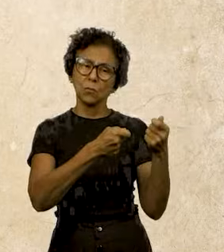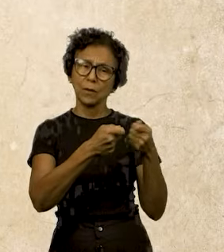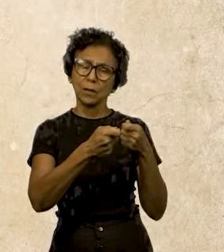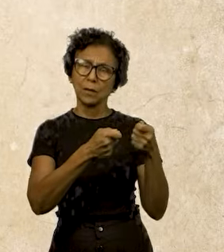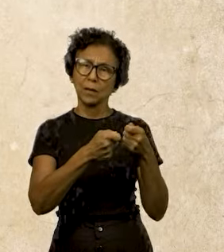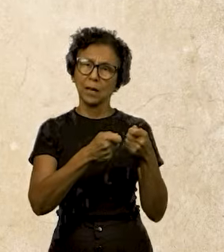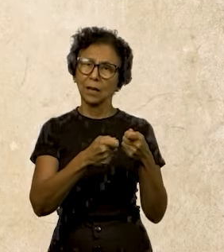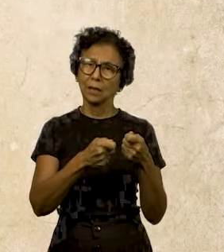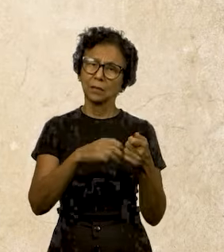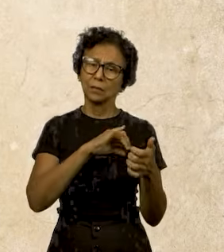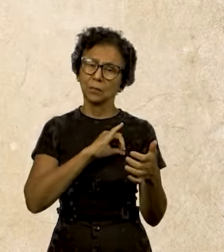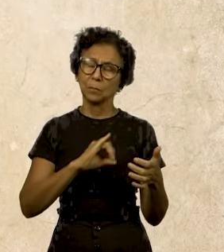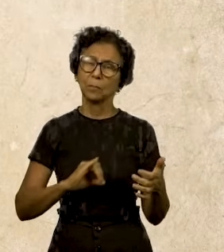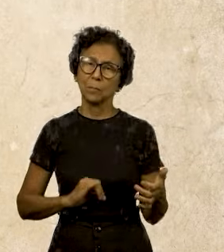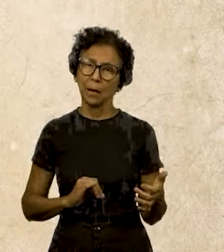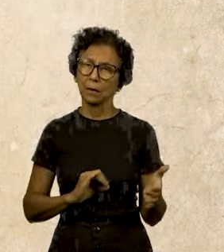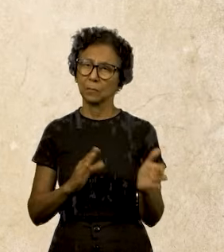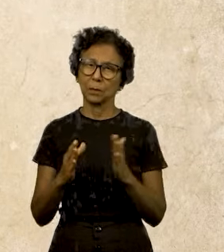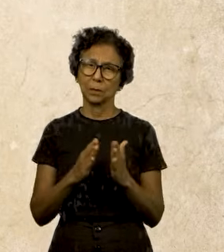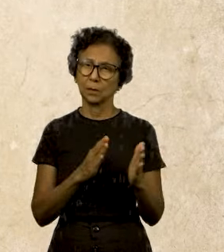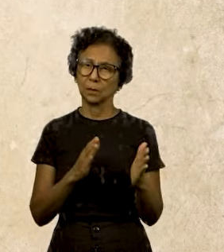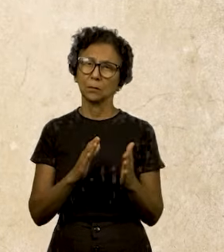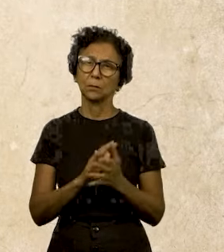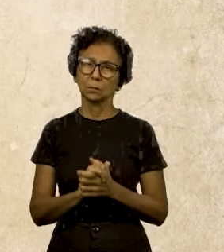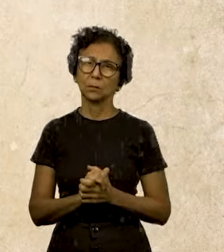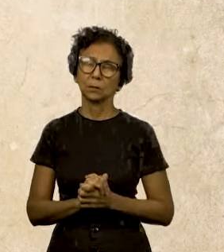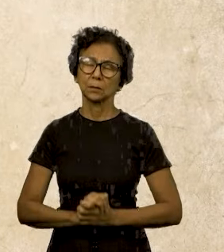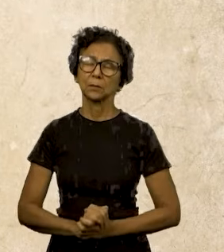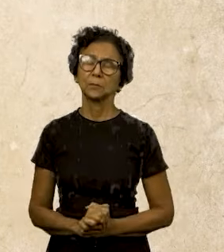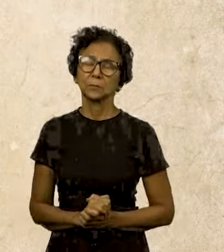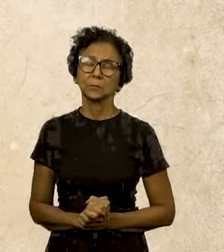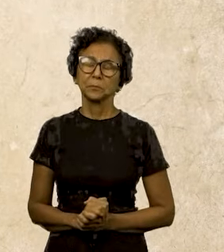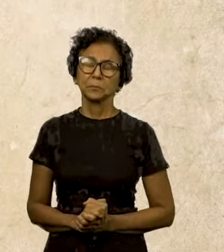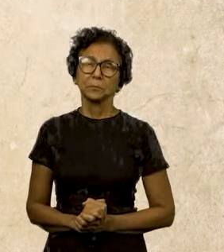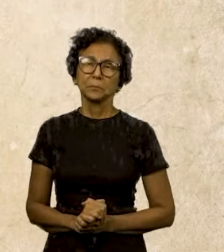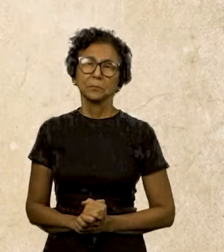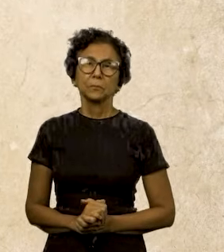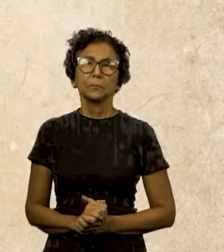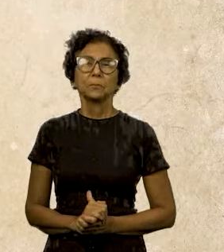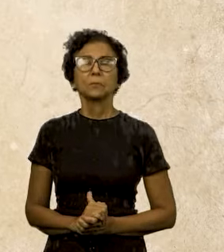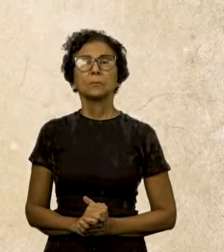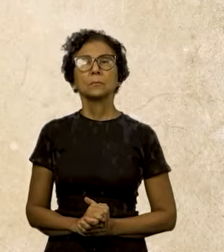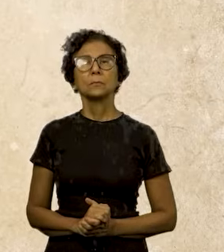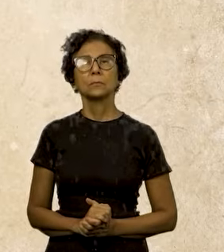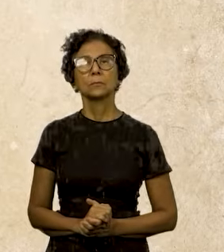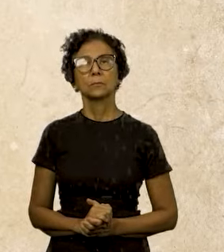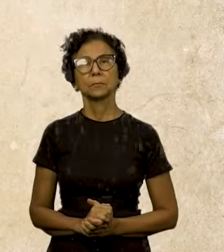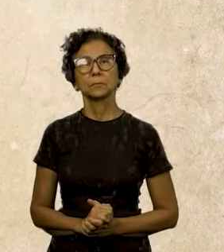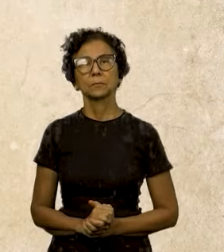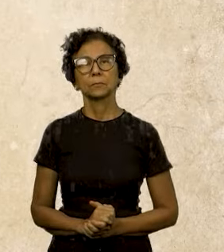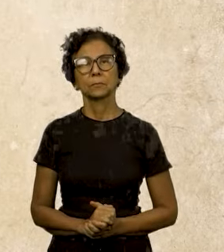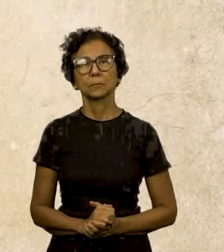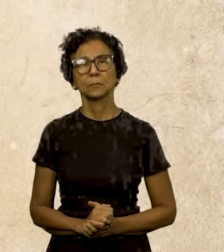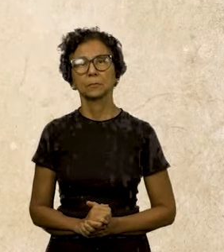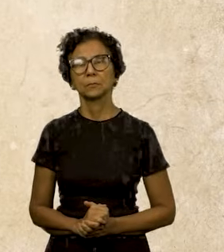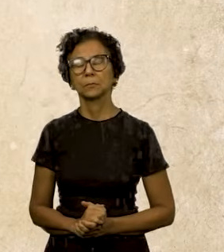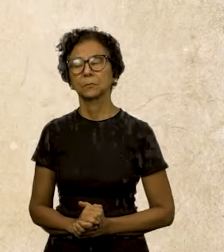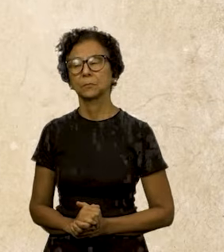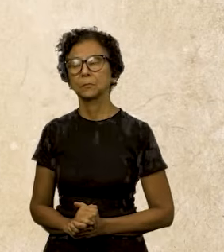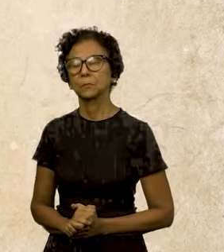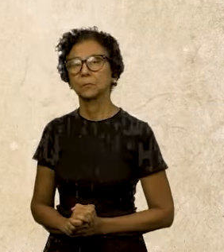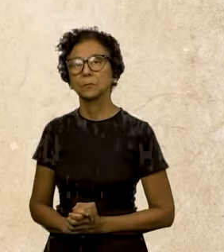administrativamente todo o império, no período dos Macabeus, dos Asmoneus. E quando Roma conquista eles